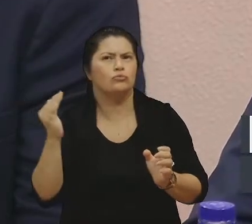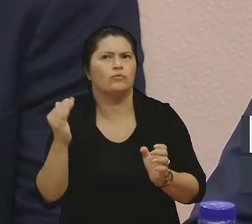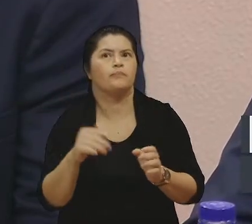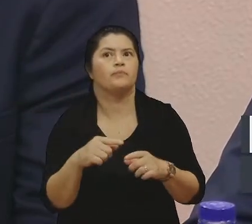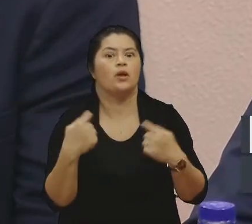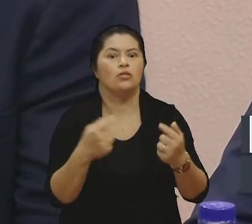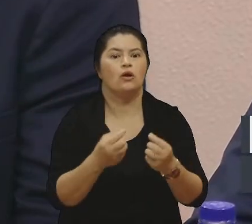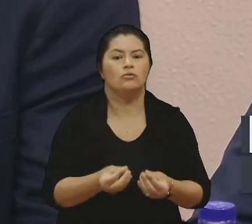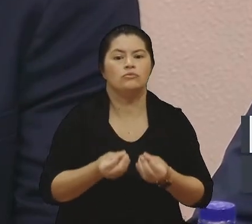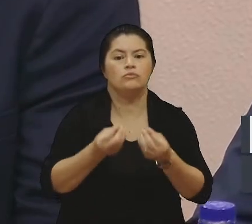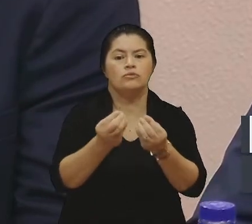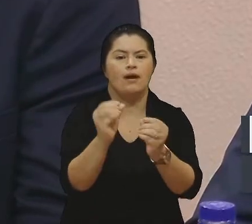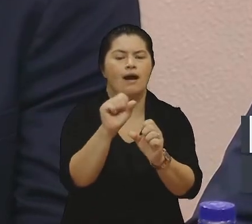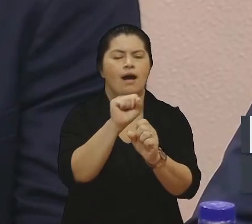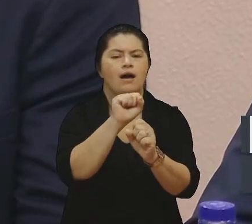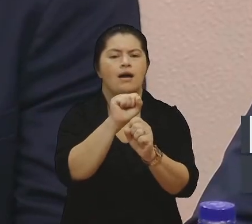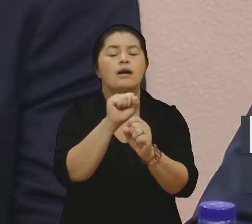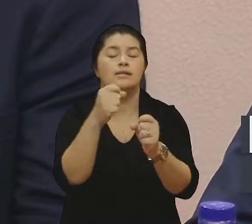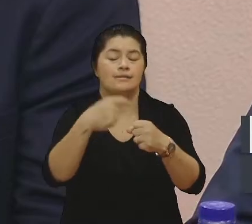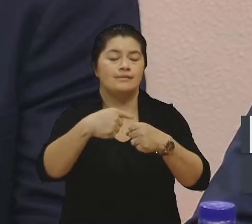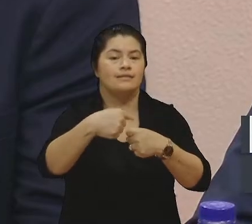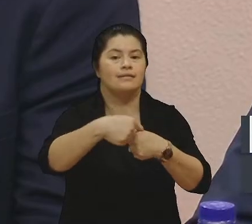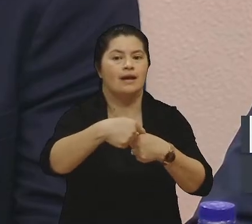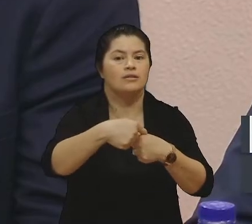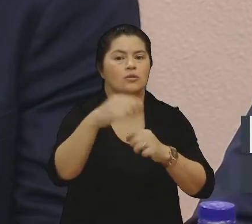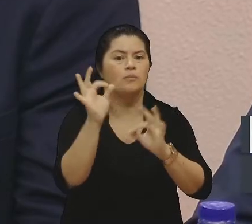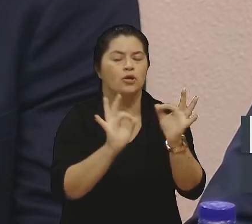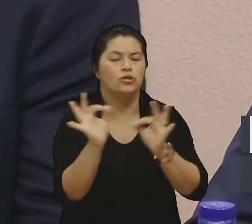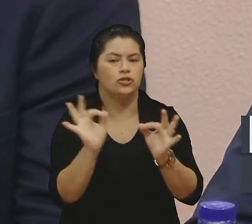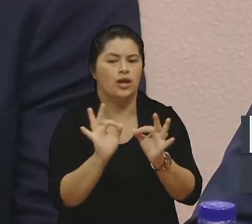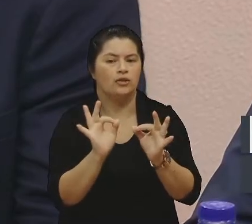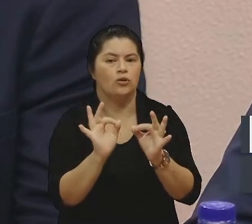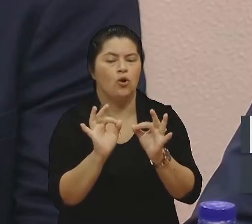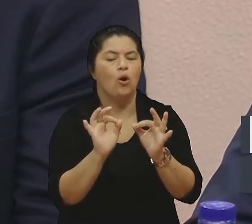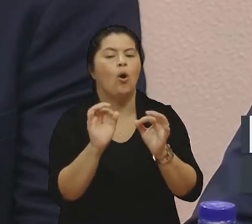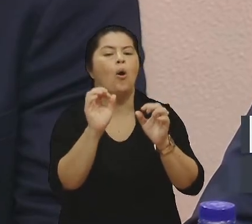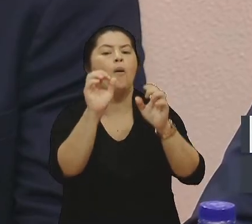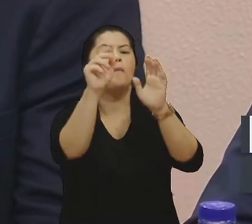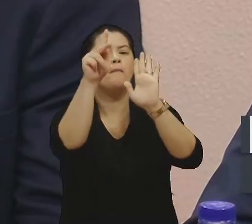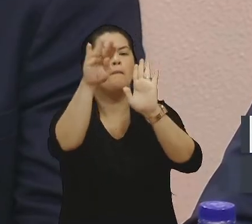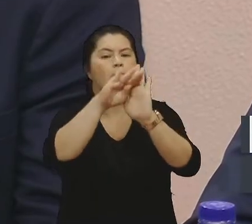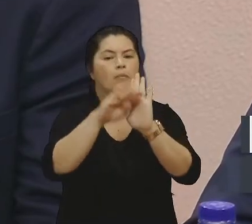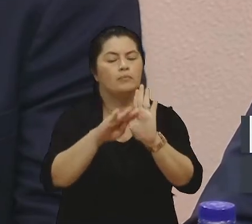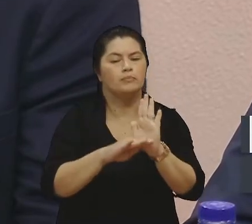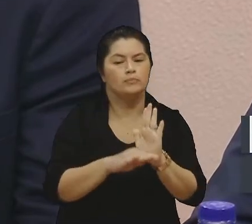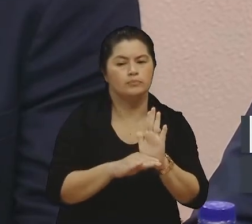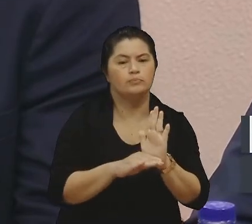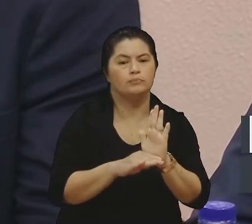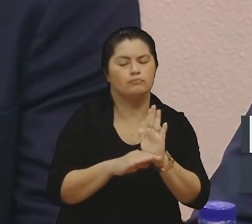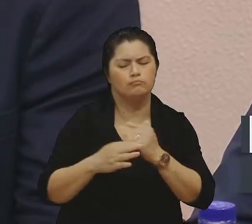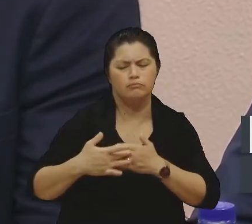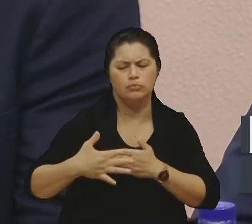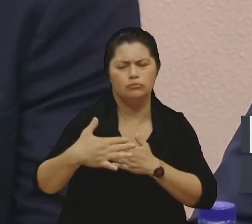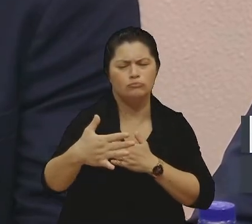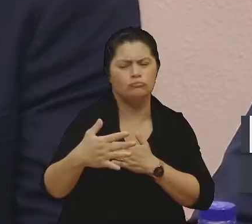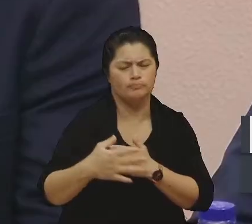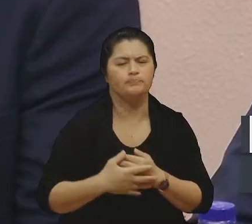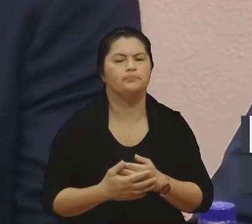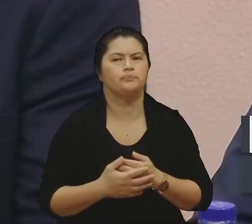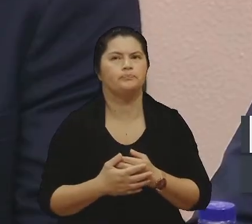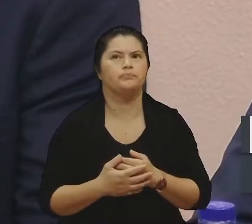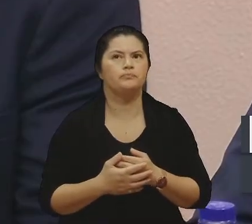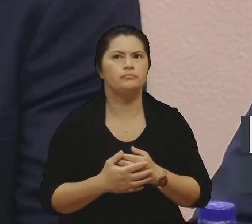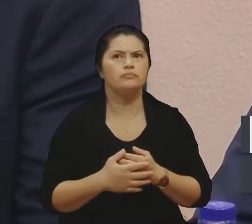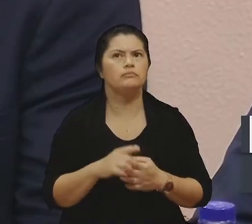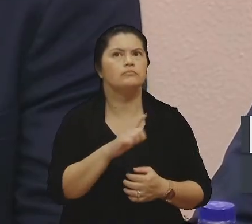possa entregar para a nossa cidade esse projeto num formato de um programa, né, que ele se perpetue. Então, tem uma série de